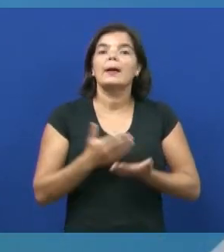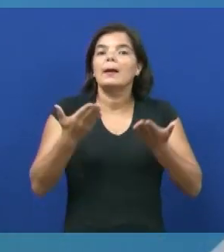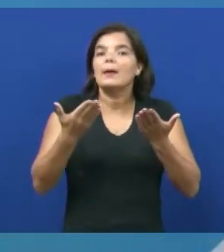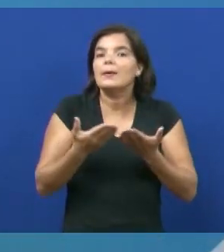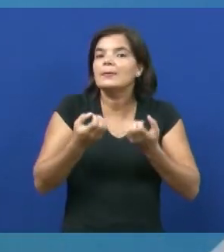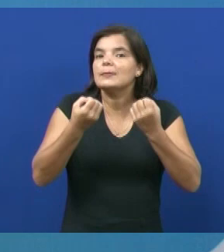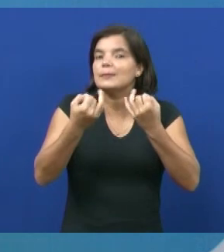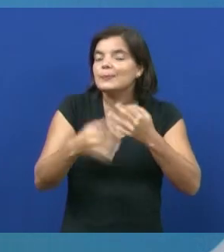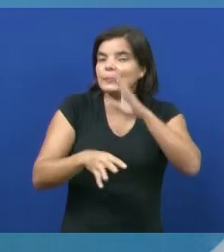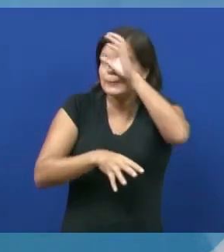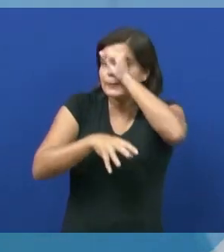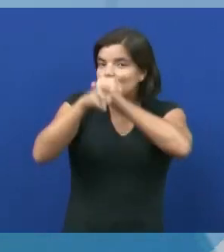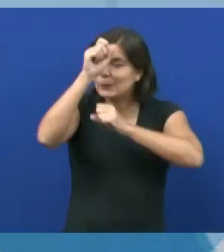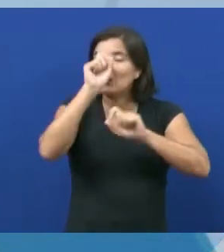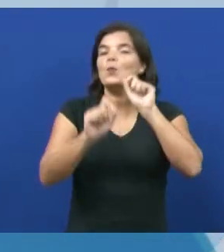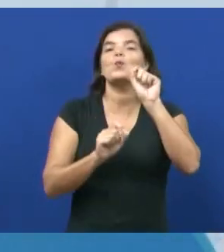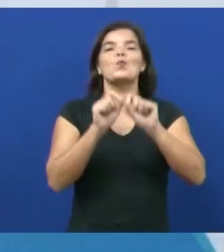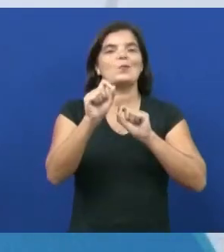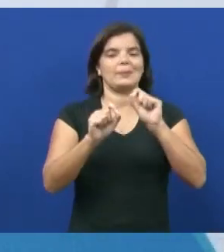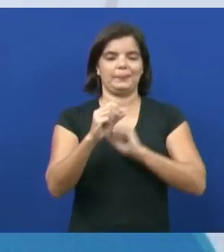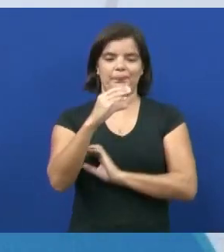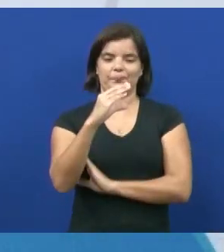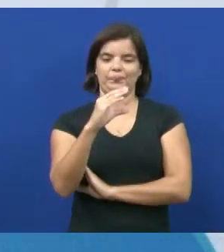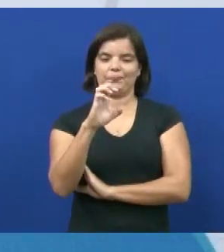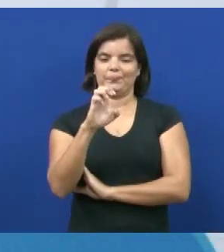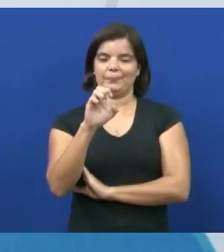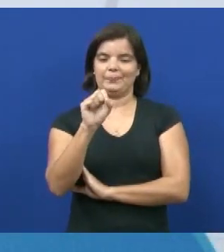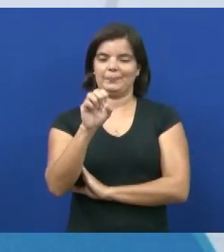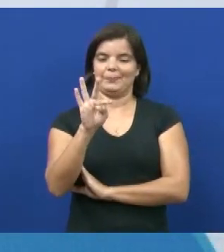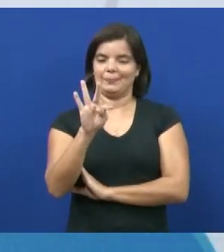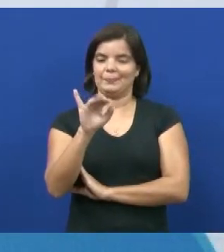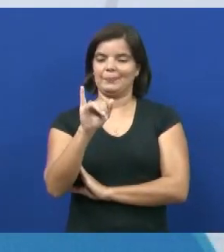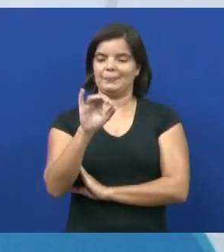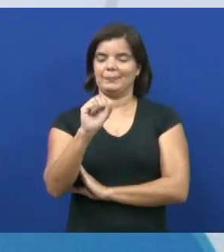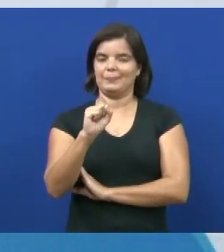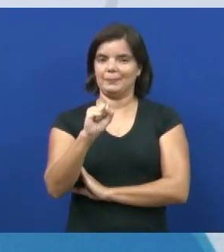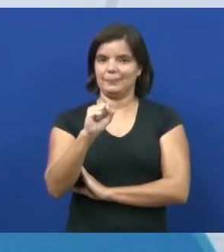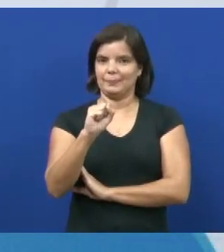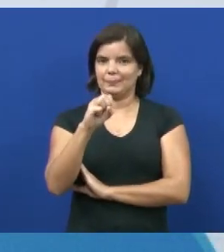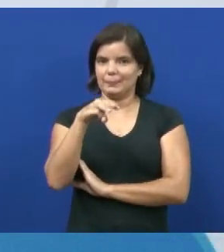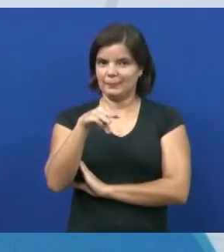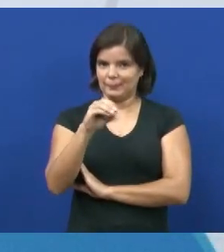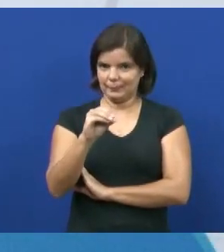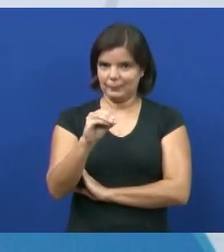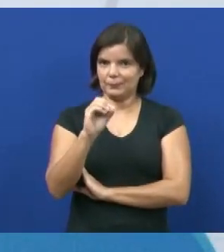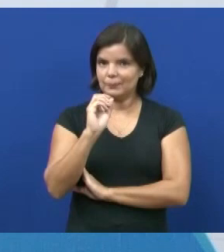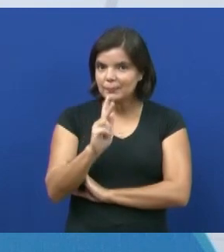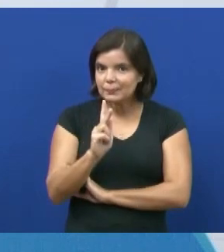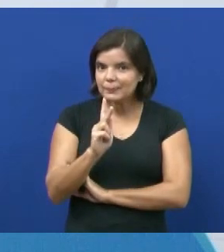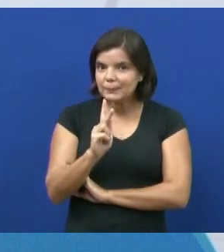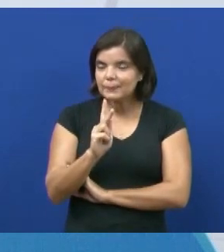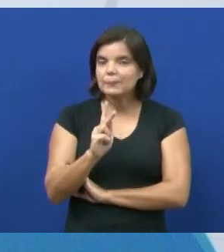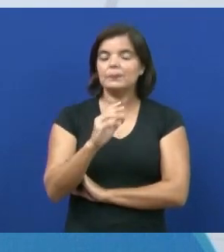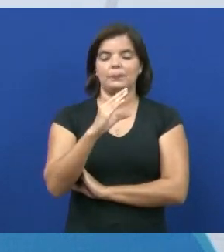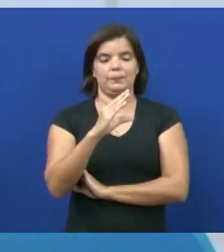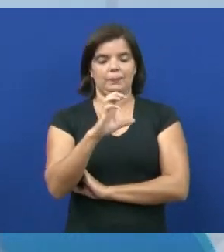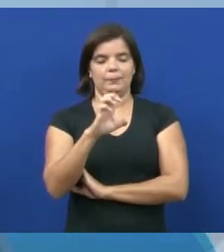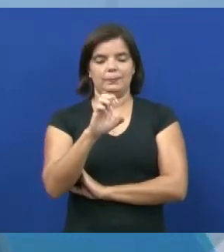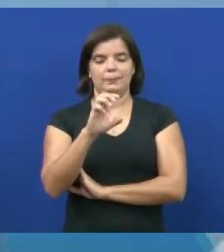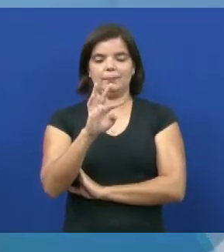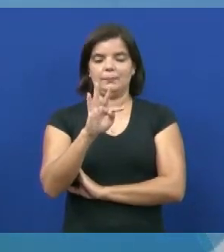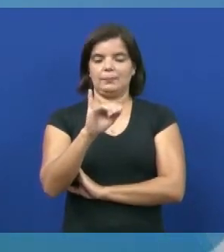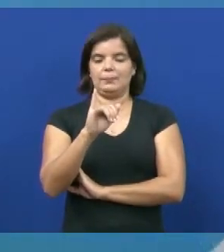Agora nós vamos aprender o que é ceticismo. Ok? O